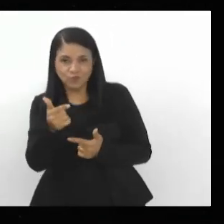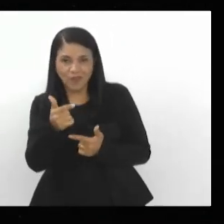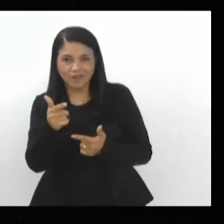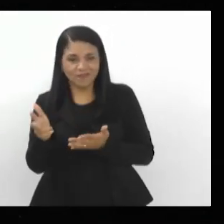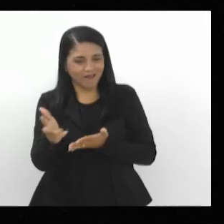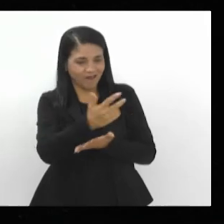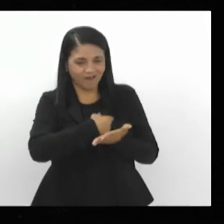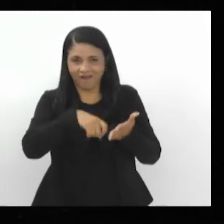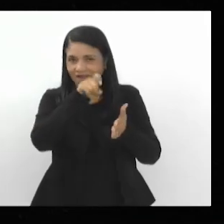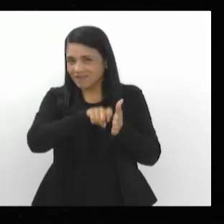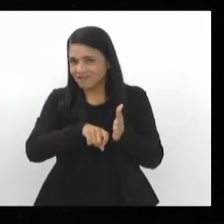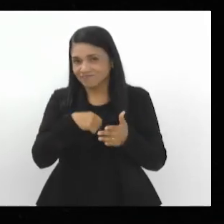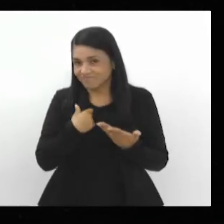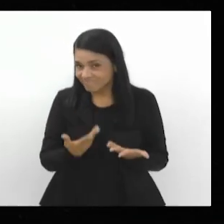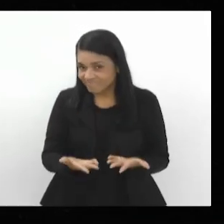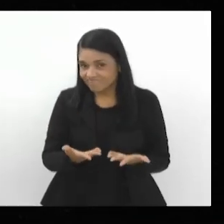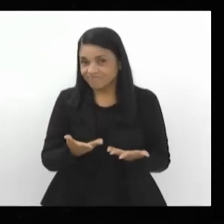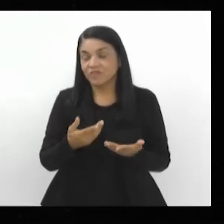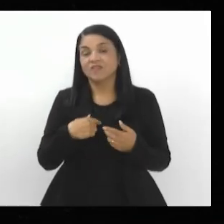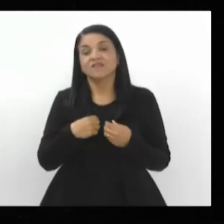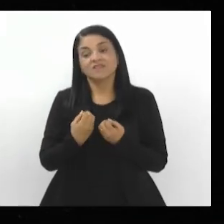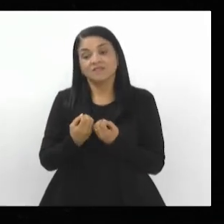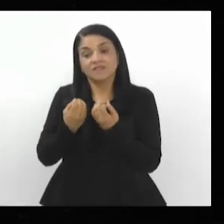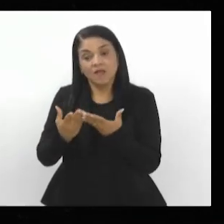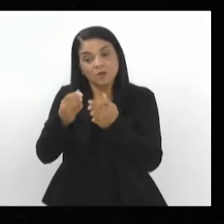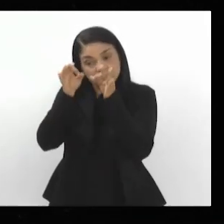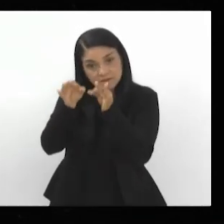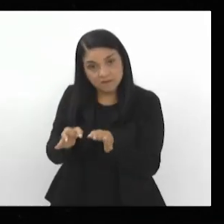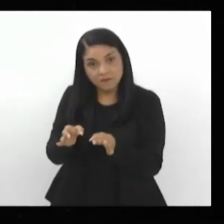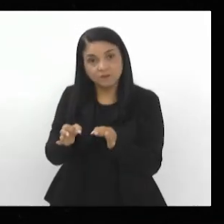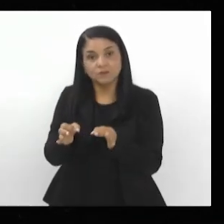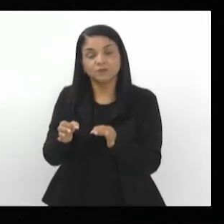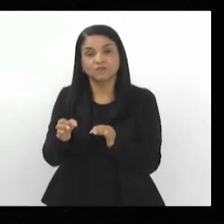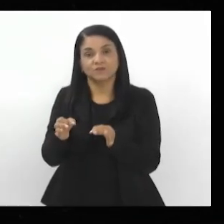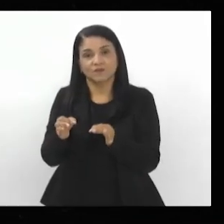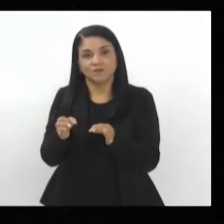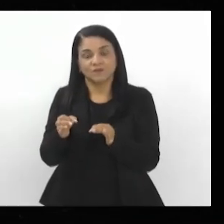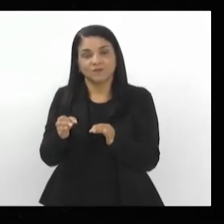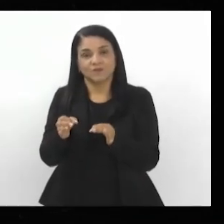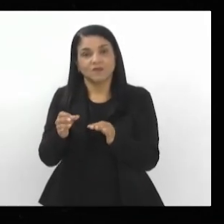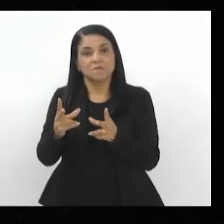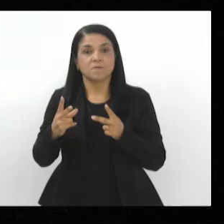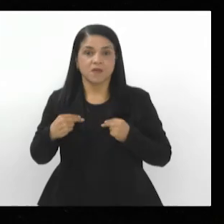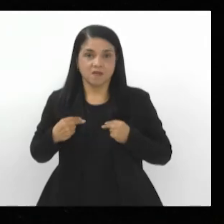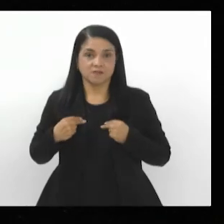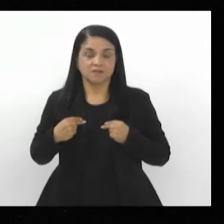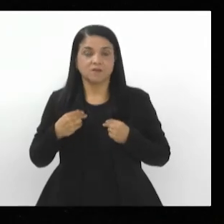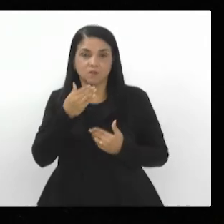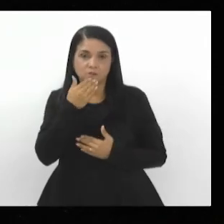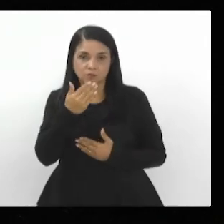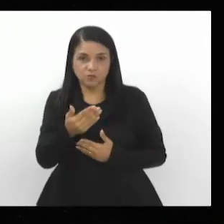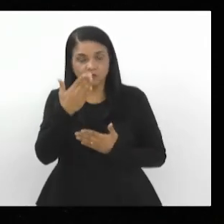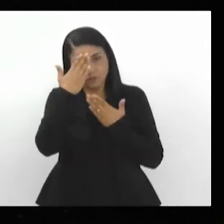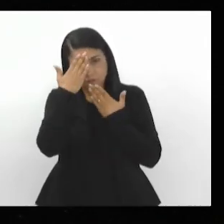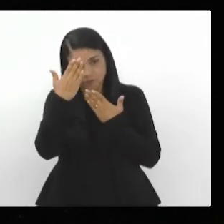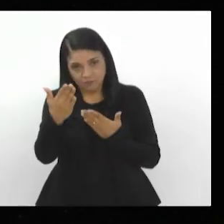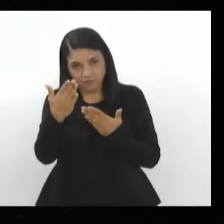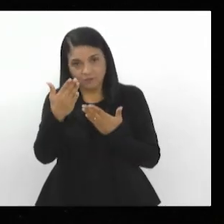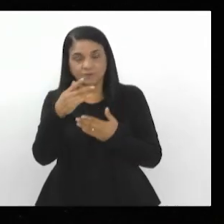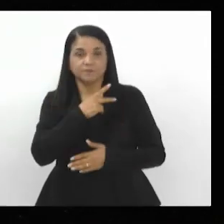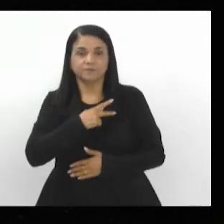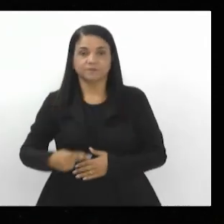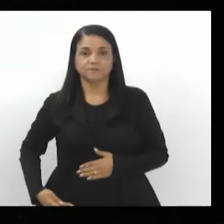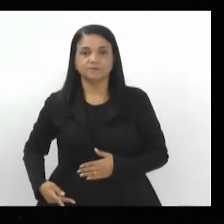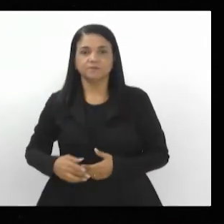fiscal. Agora é hora de conceder o que é devido, o que eles merecem. E é esse pedido que eu faço. Muito obrigada,